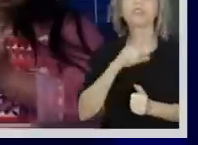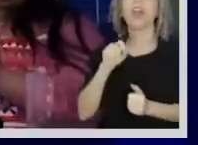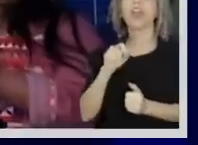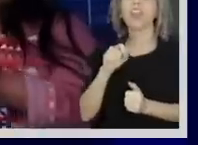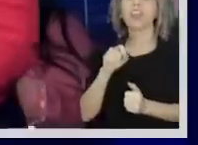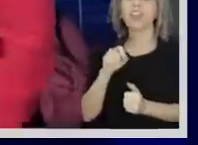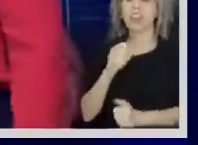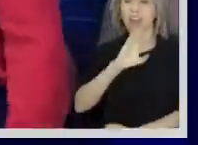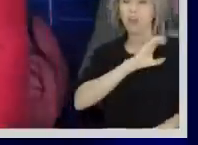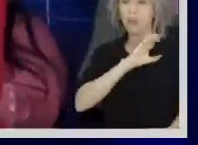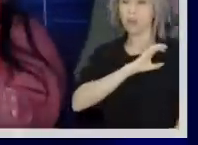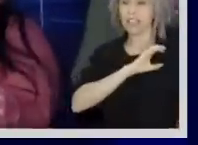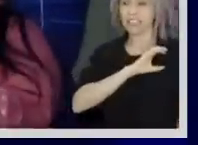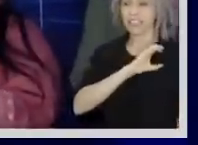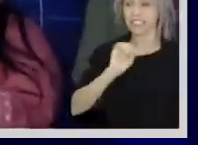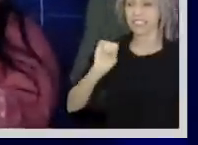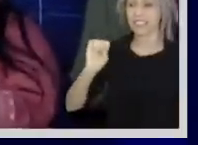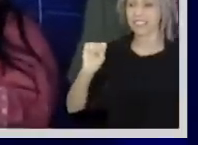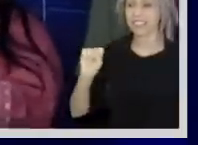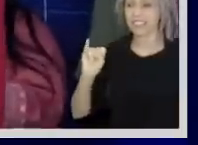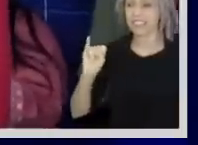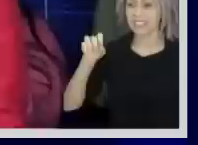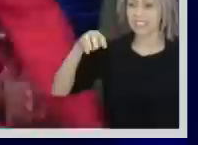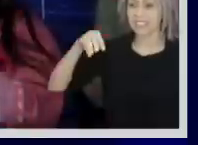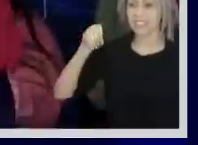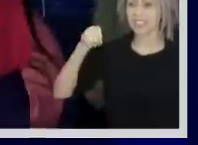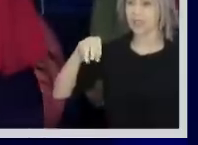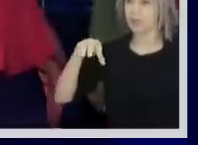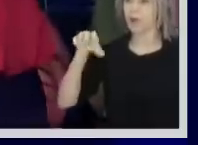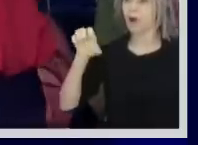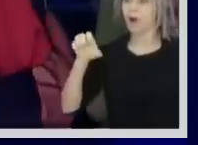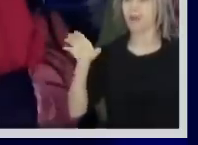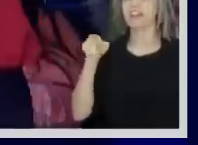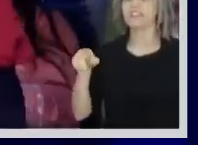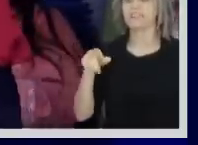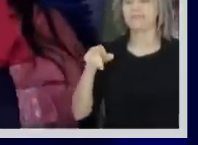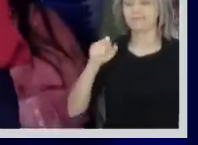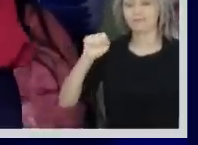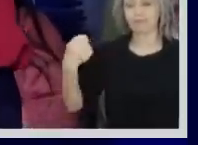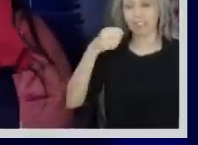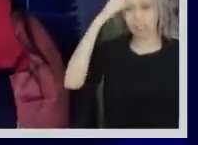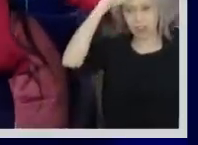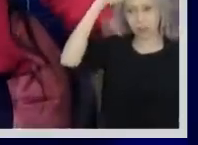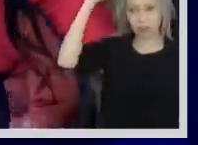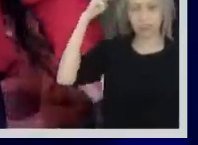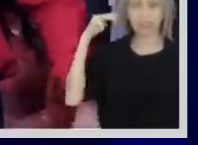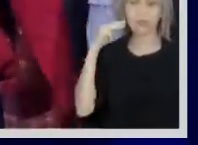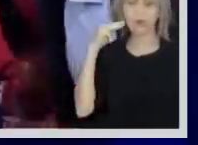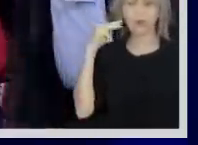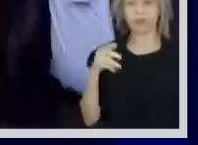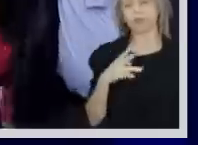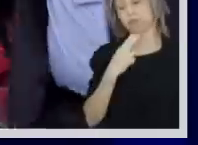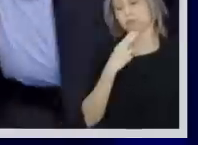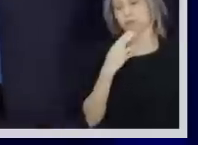aí, ela é a mais feliz, porque de fato conseguiu aquilo que queria, né, os Kobayashi? É, mas nos 45 do segundo tempo também,